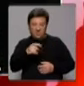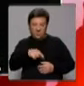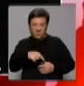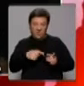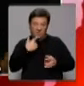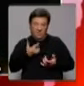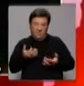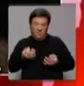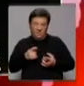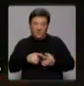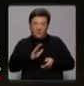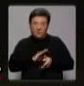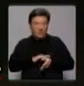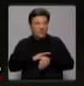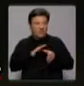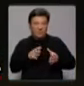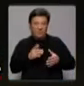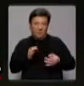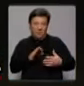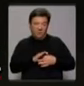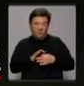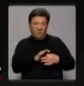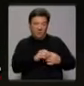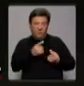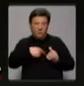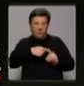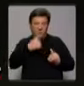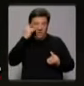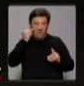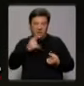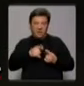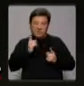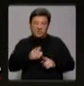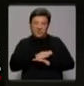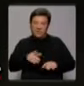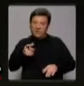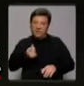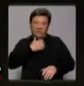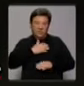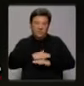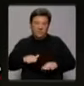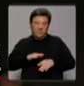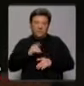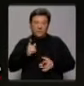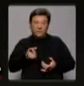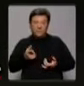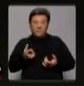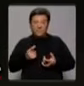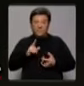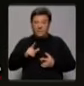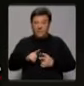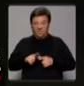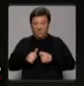bem Digamos que a esquerda naturalmente se une em torno dessa ideia de que é preciso acabar com a austeridade e uma vez que o partido